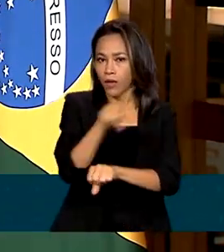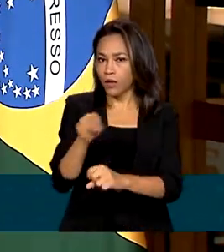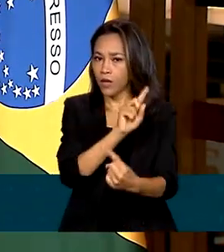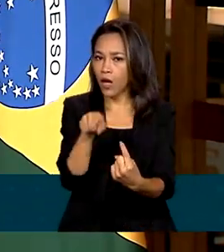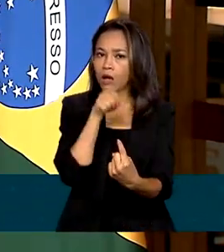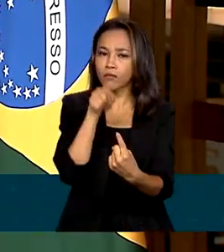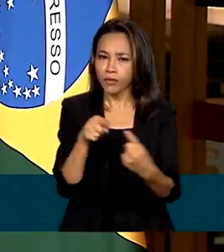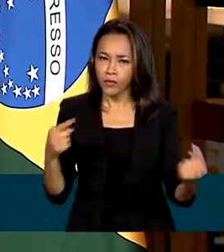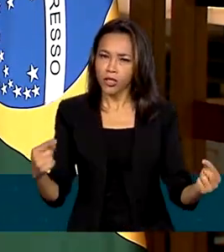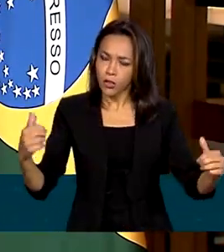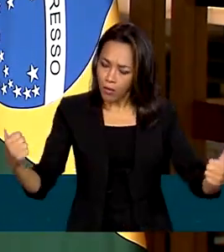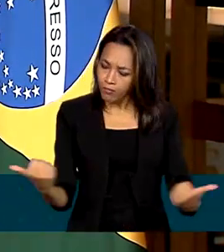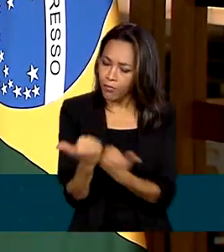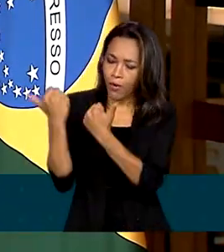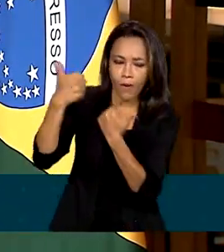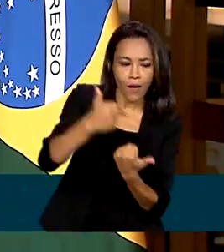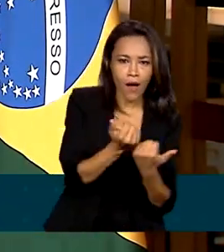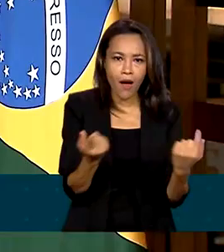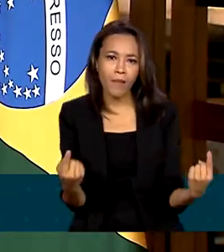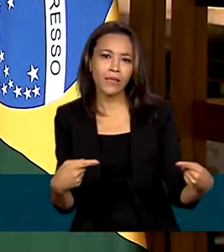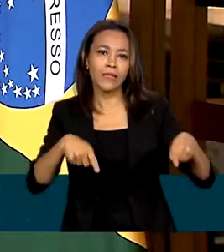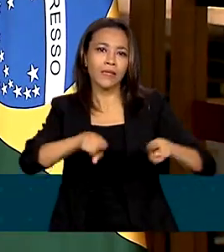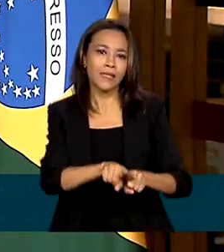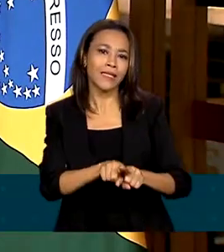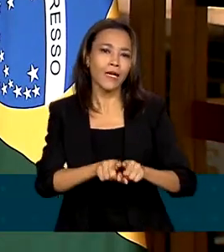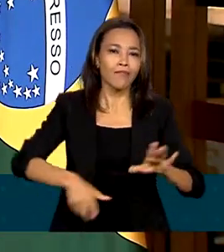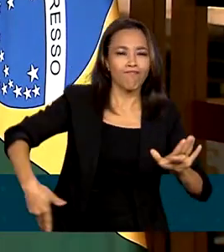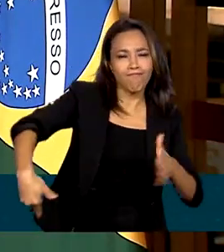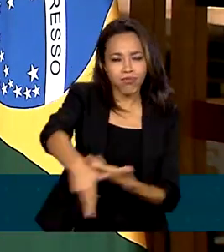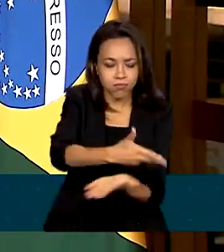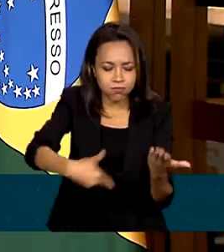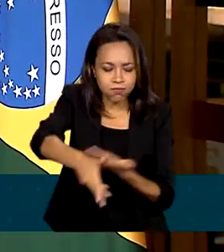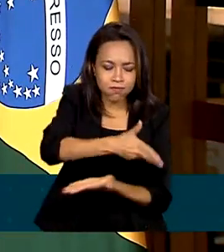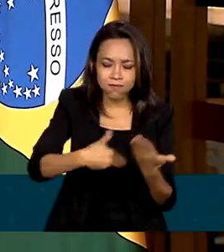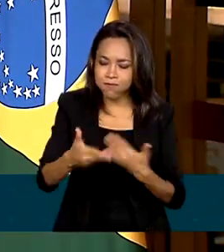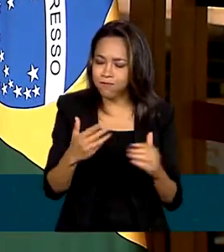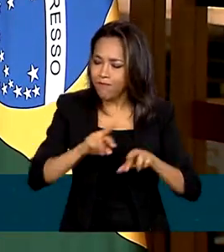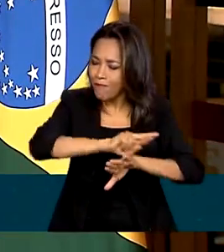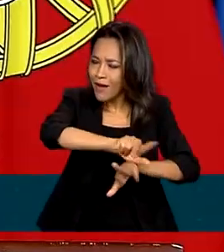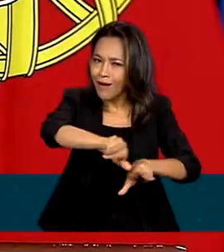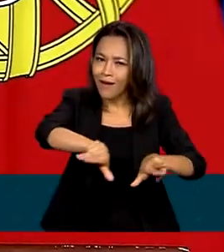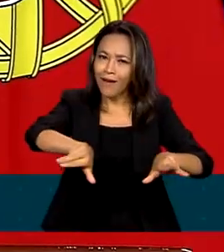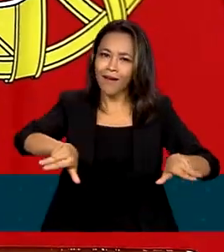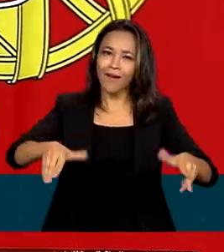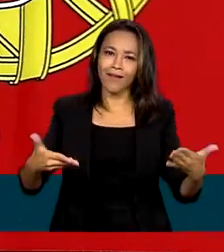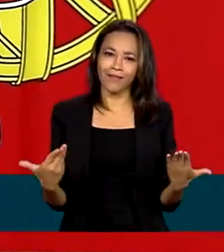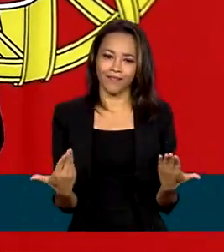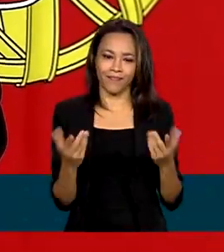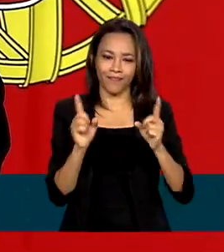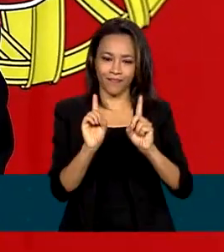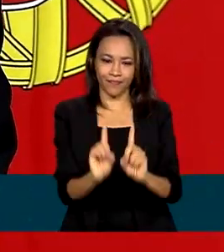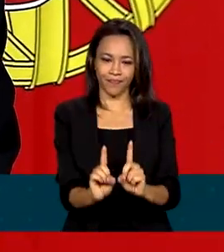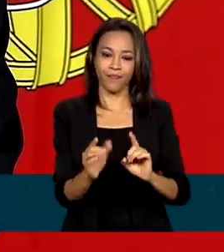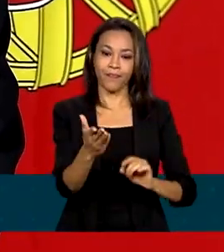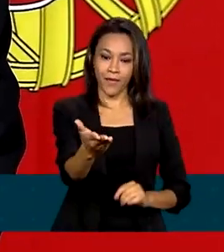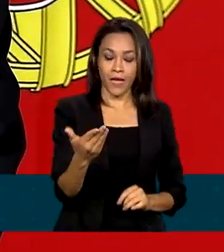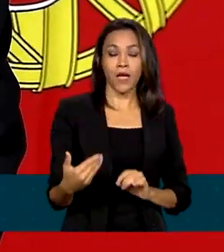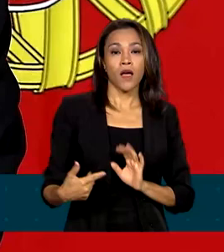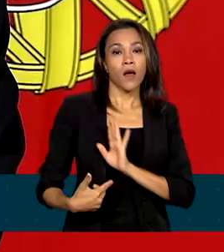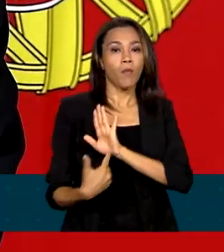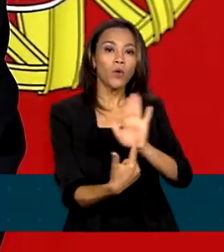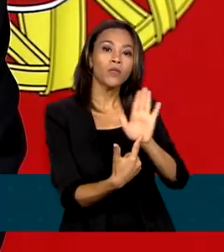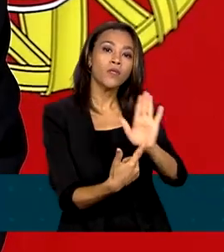a parceria que definem como densa, rica e diversificada. Fazendo propostas